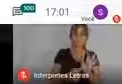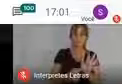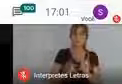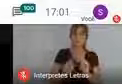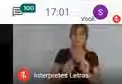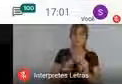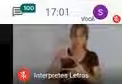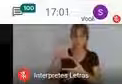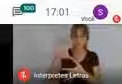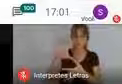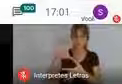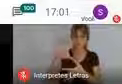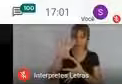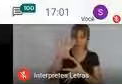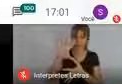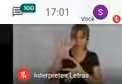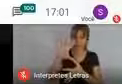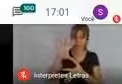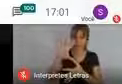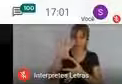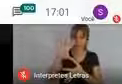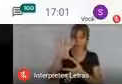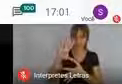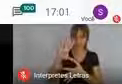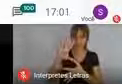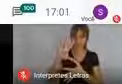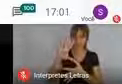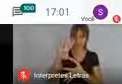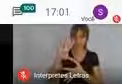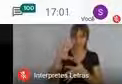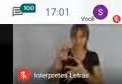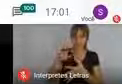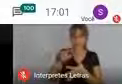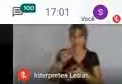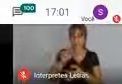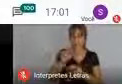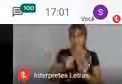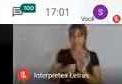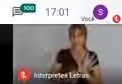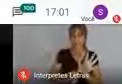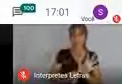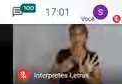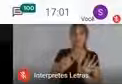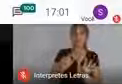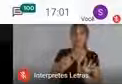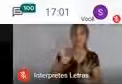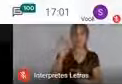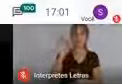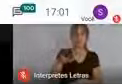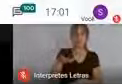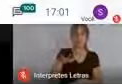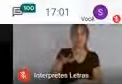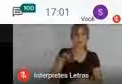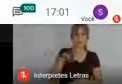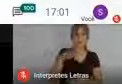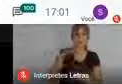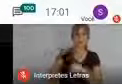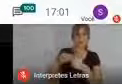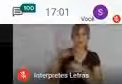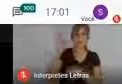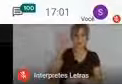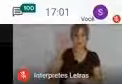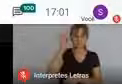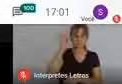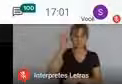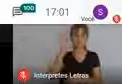para vocês, olha. Essa região aqui que eu estou contornando é justamente o município de Tomeaçu, tá? Esse rio aqui é o rio